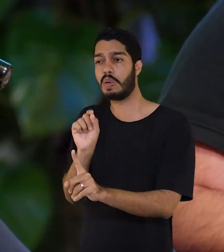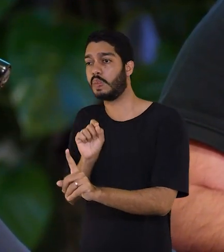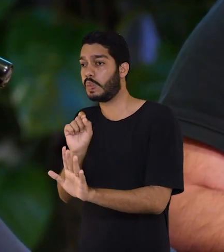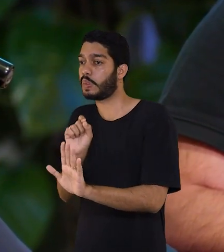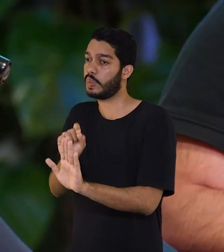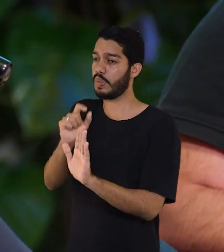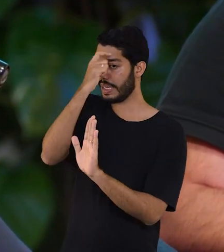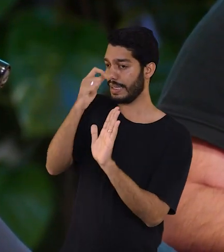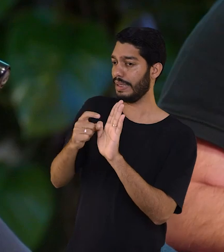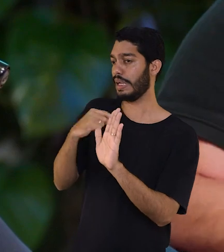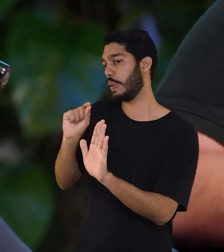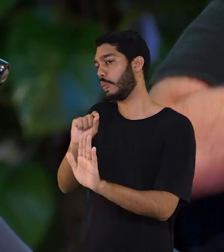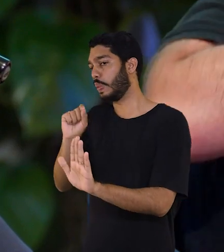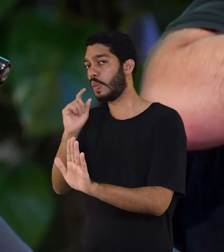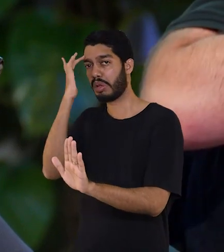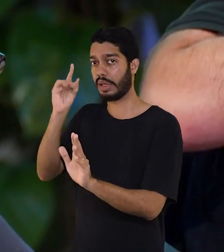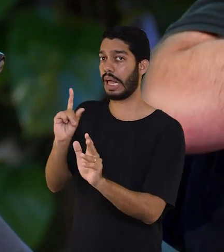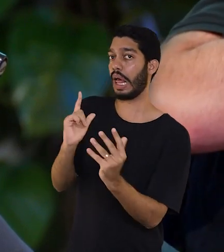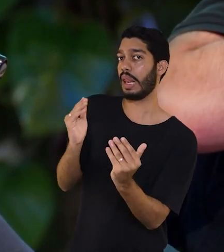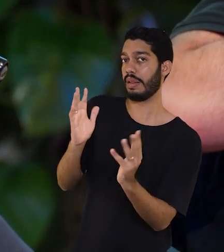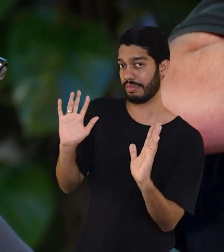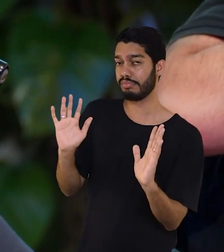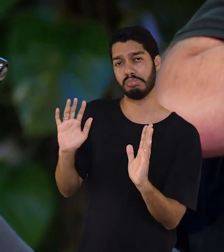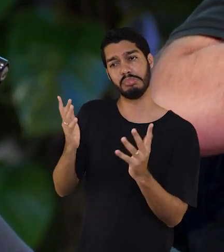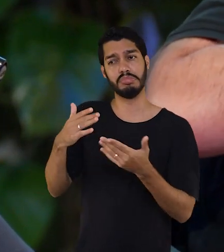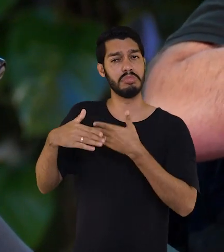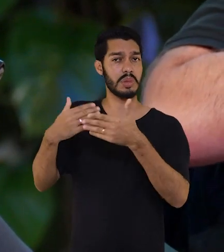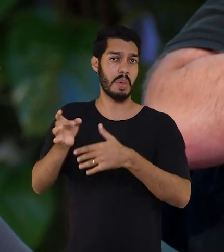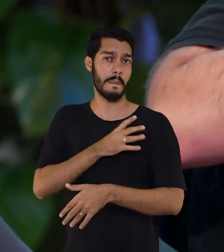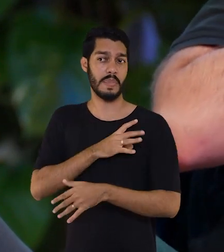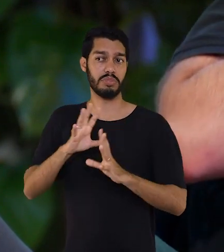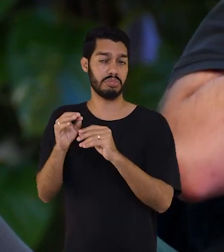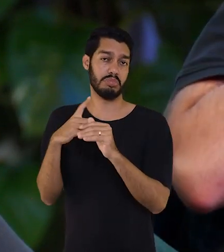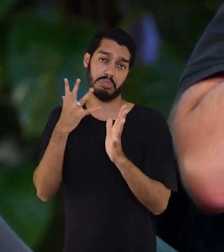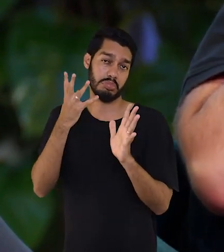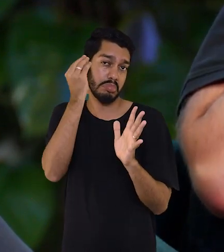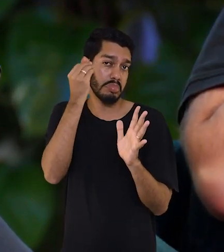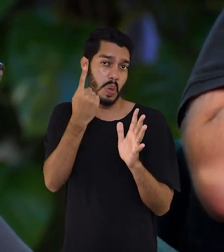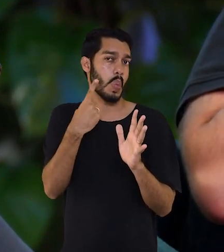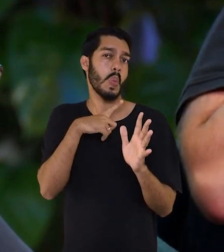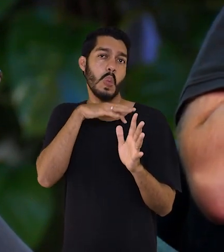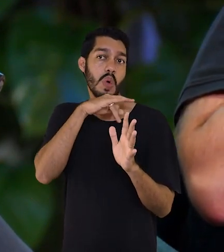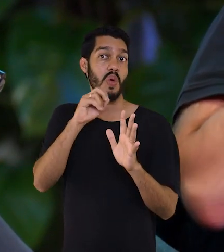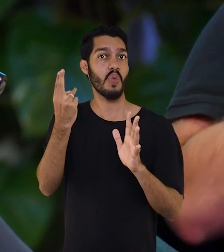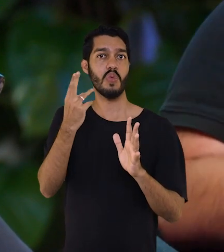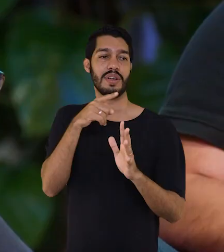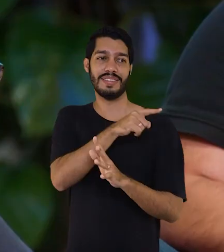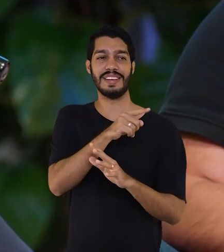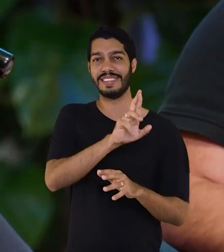não ter o conhecimento ainda adquirido necessário para poder usar da melhor forma. Talvez passou por assim como todos os medos e traumas, passou por uma experiência